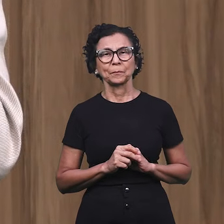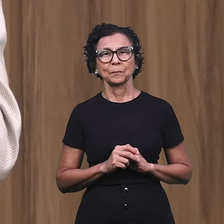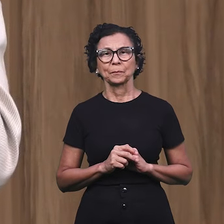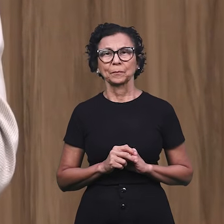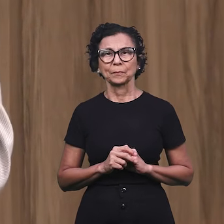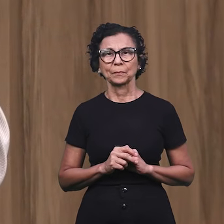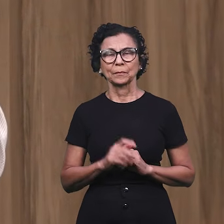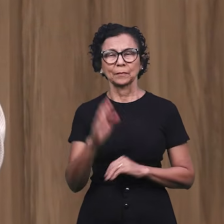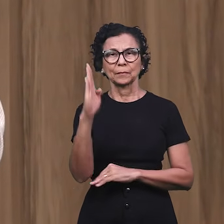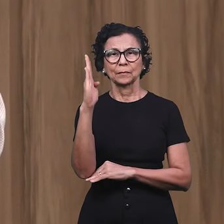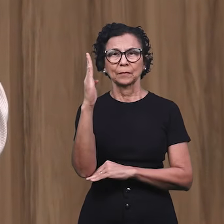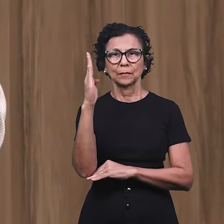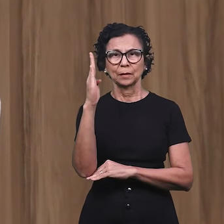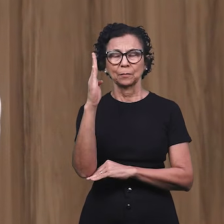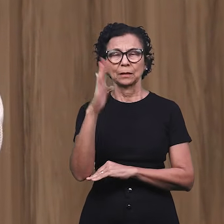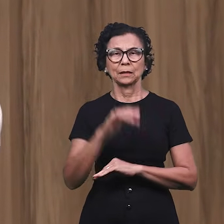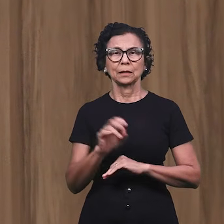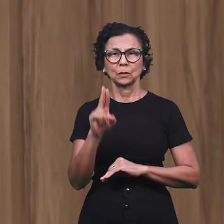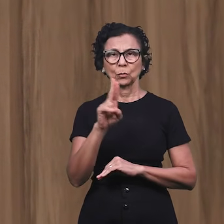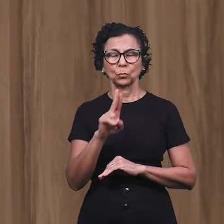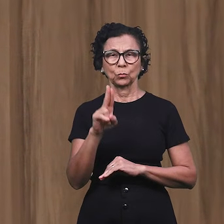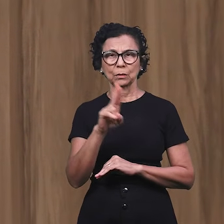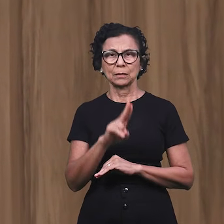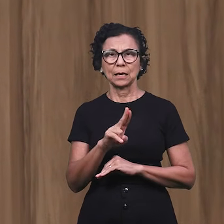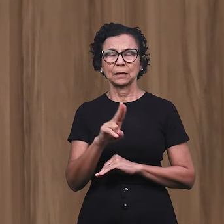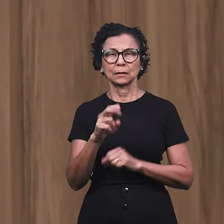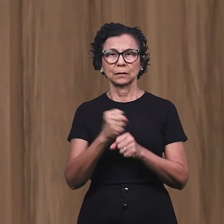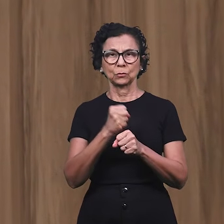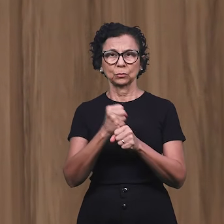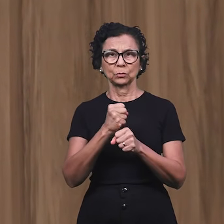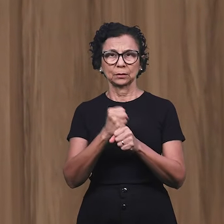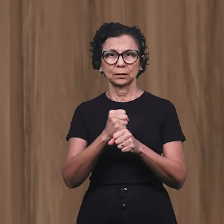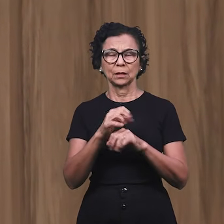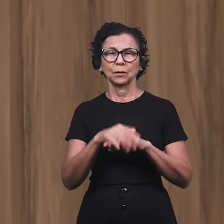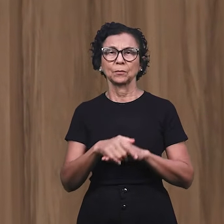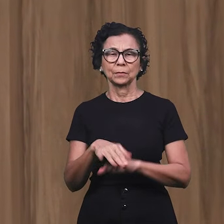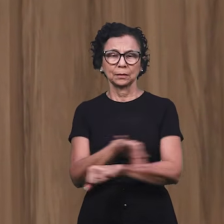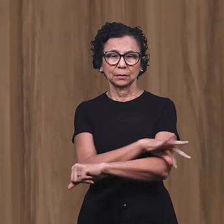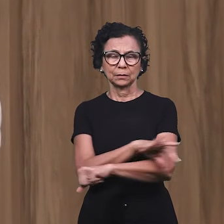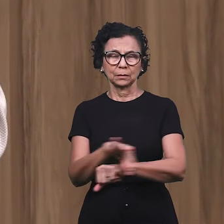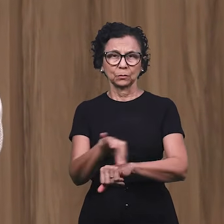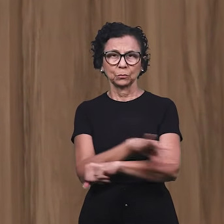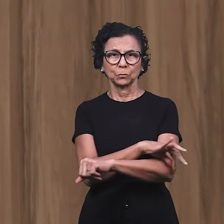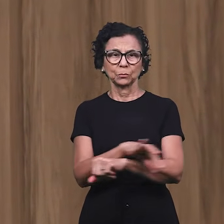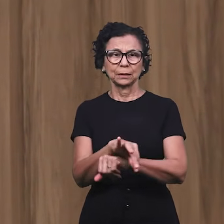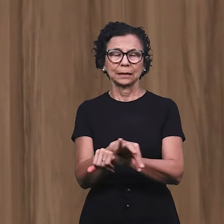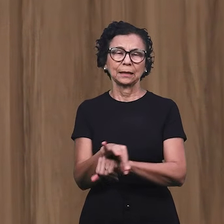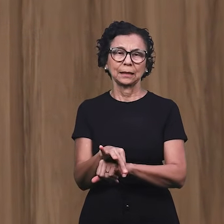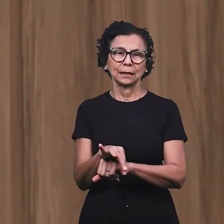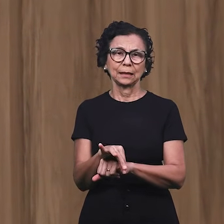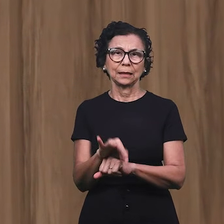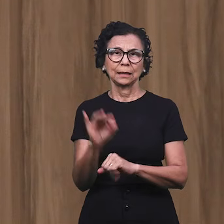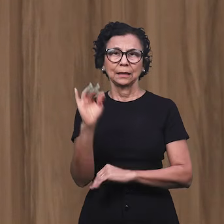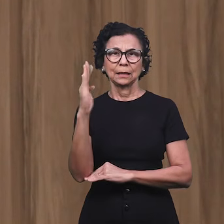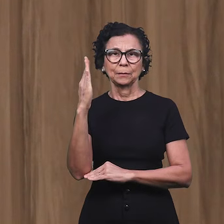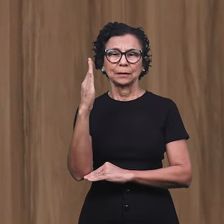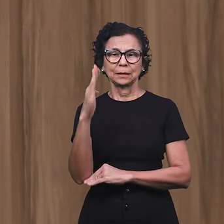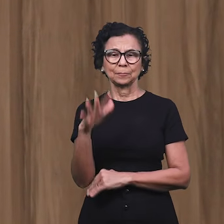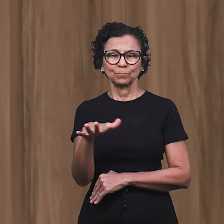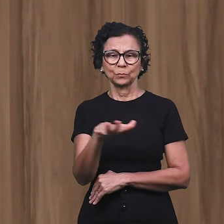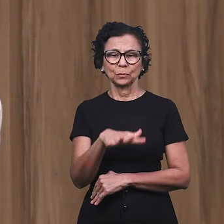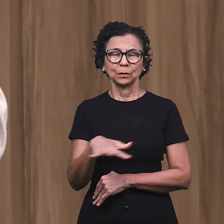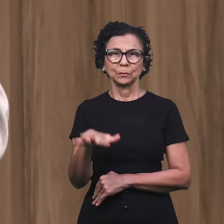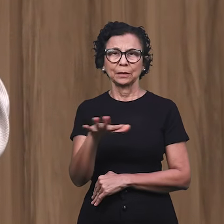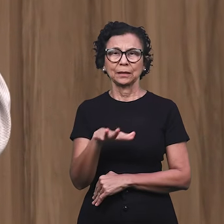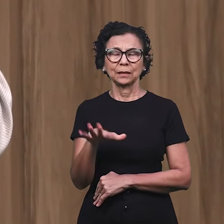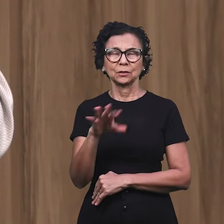na casa, a madeira aí, que é da área de arquitetura, fala muito isso. A madeira no ambiente,